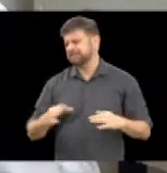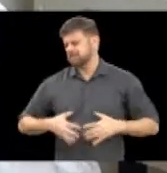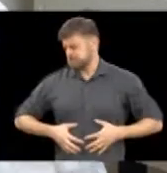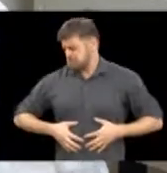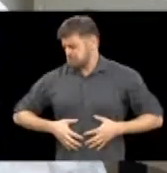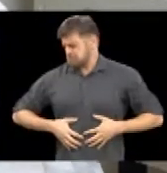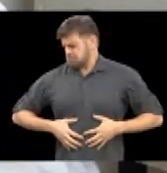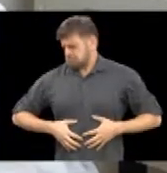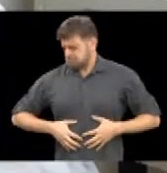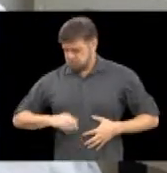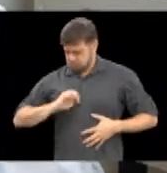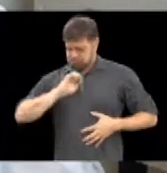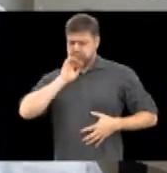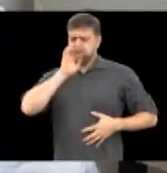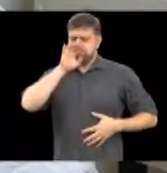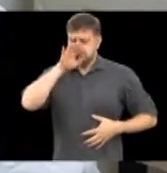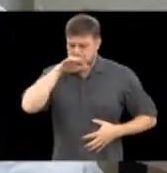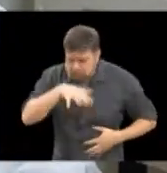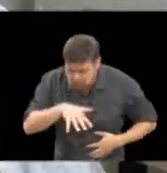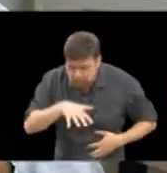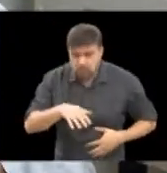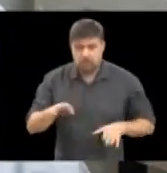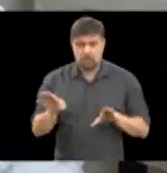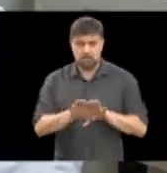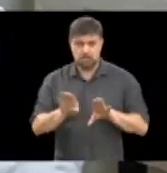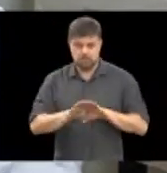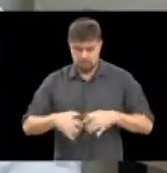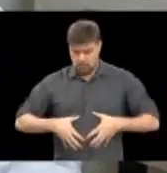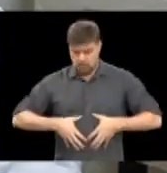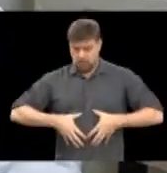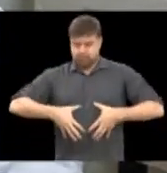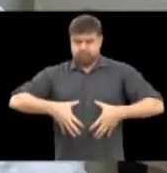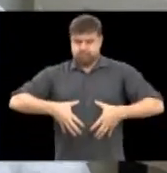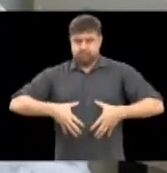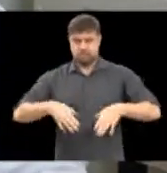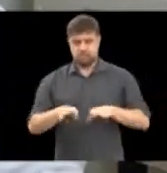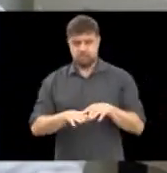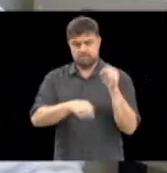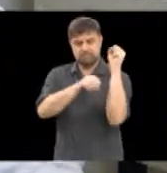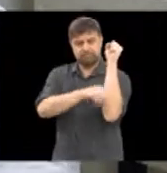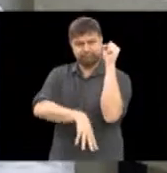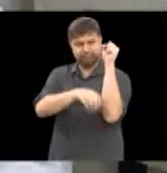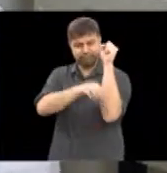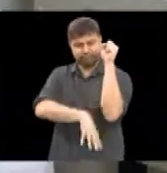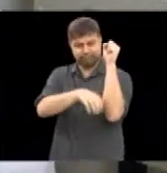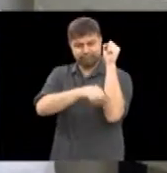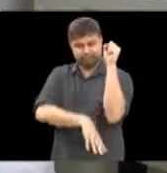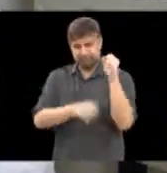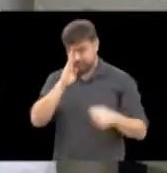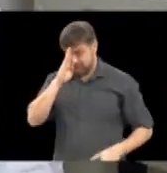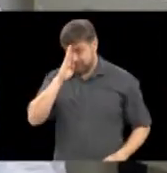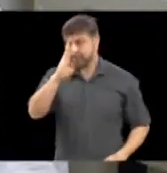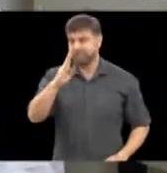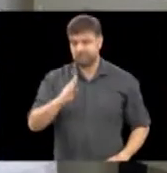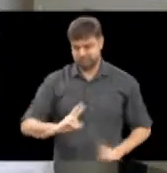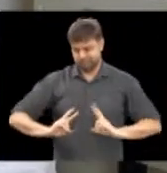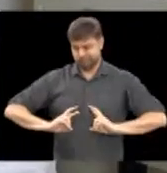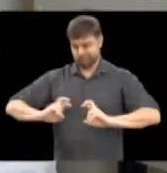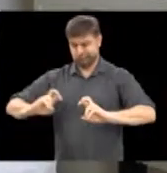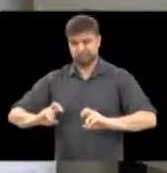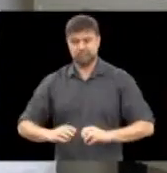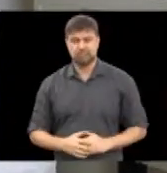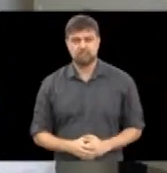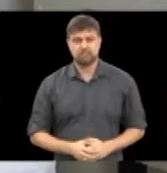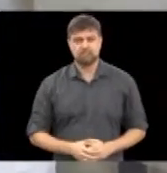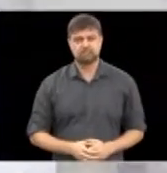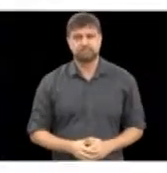dor abdominal, náusea, vômito, distensão abdominal e diarreia. Esses são os sintomas mais prevalentes